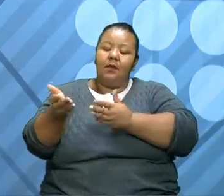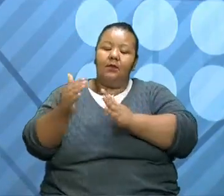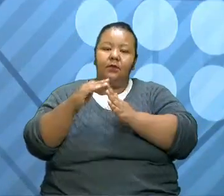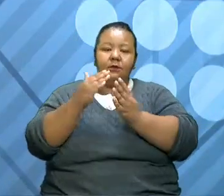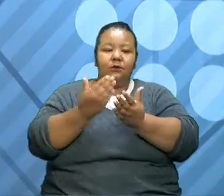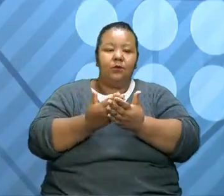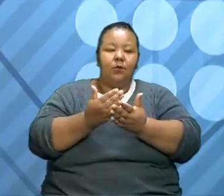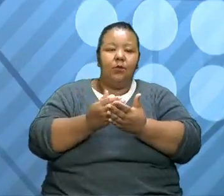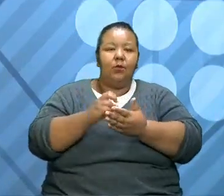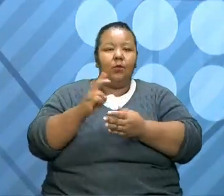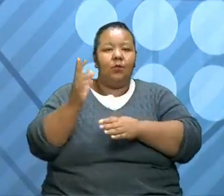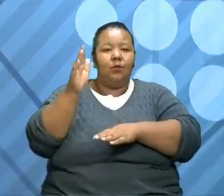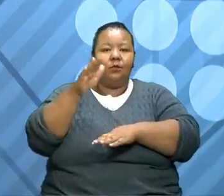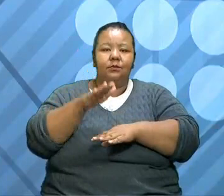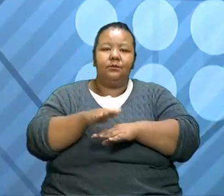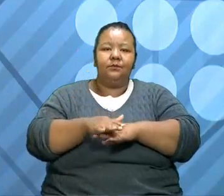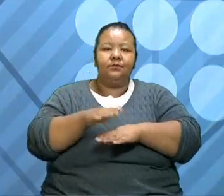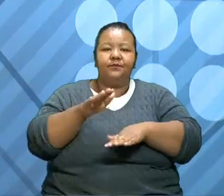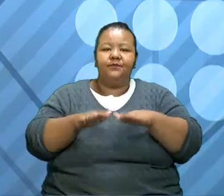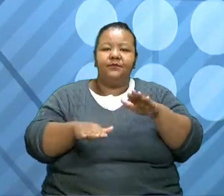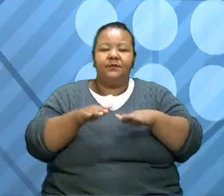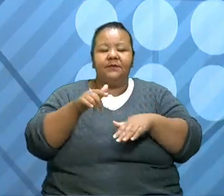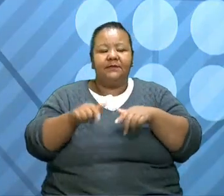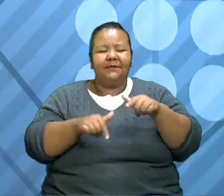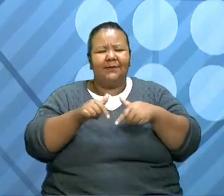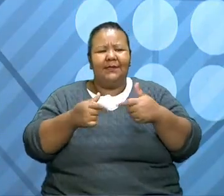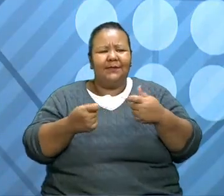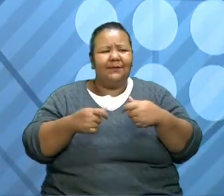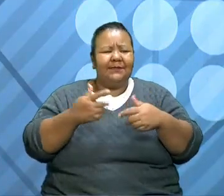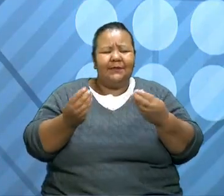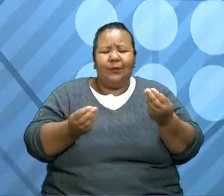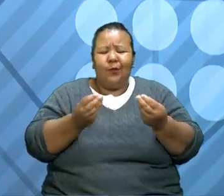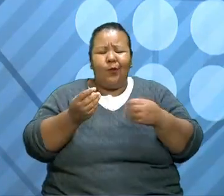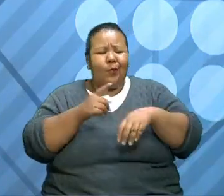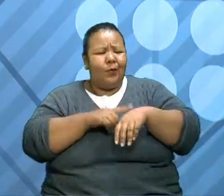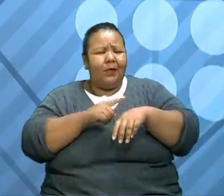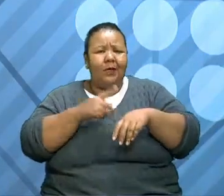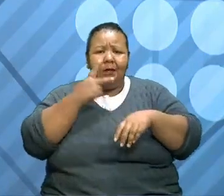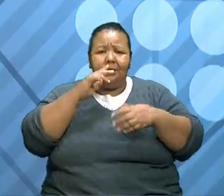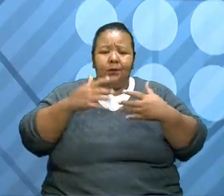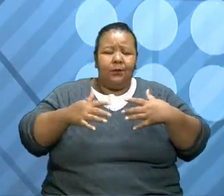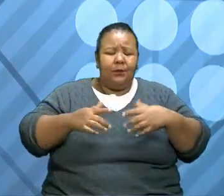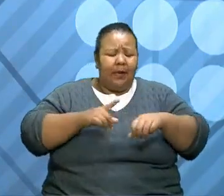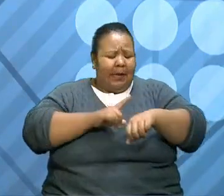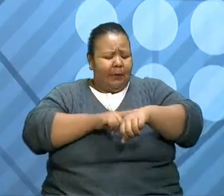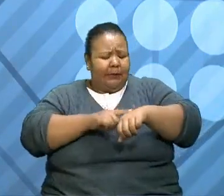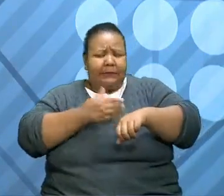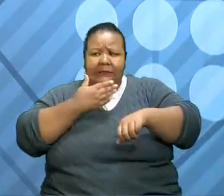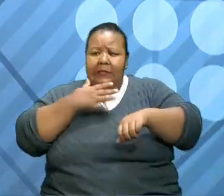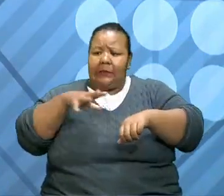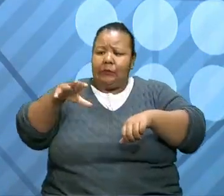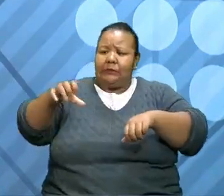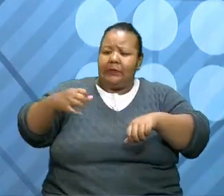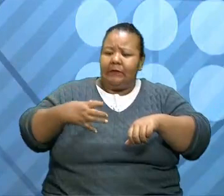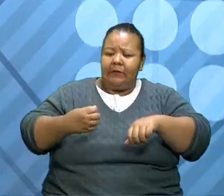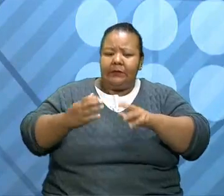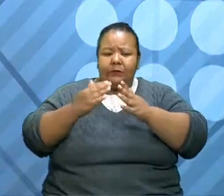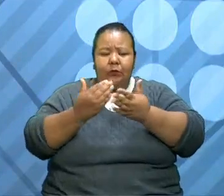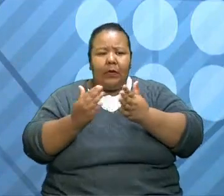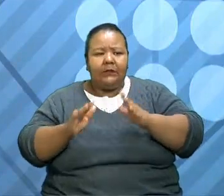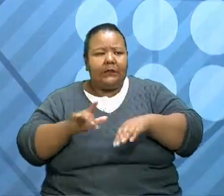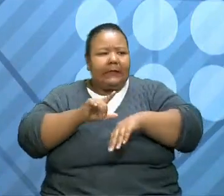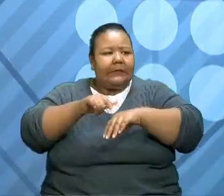Muitas vezes está trabalhando ali e precisa se ajustar a esses horários. Aí fica assim, meu Deus, eu tenho que buscar meu filho na escola, olha, eu já estou